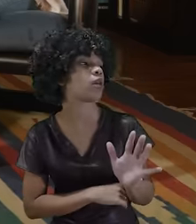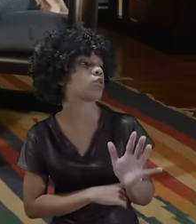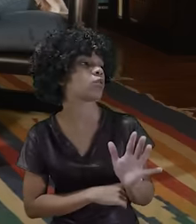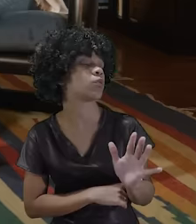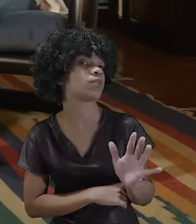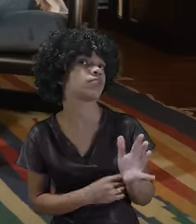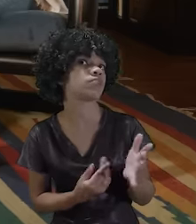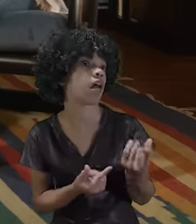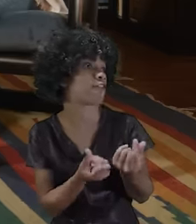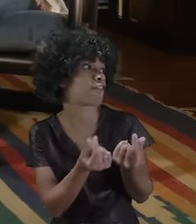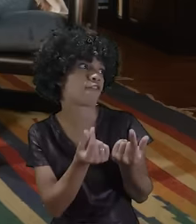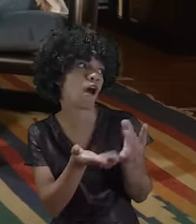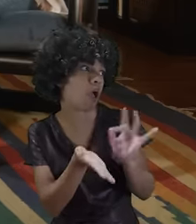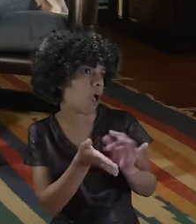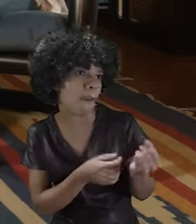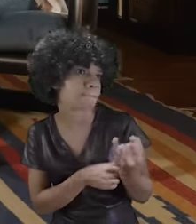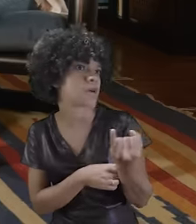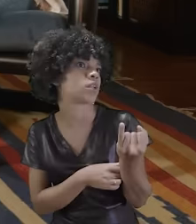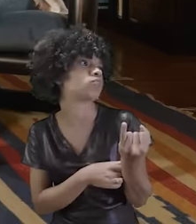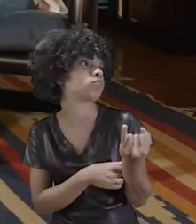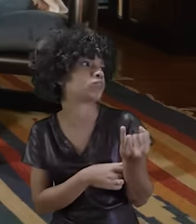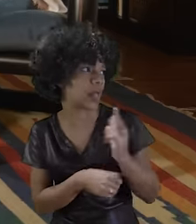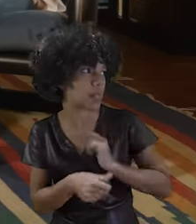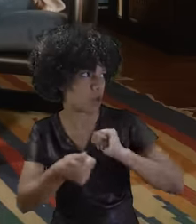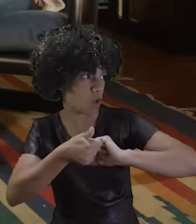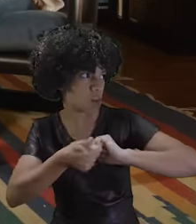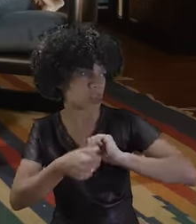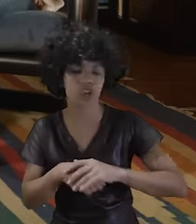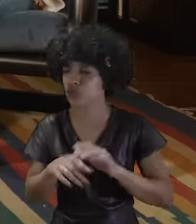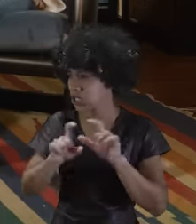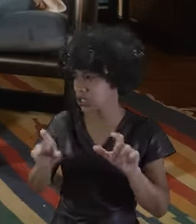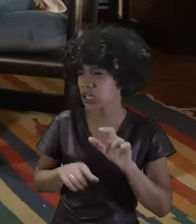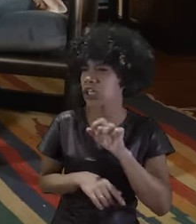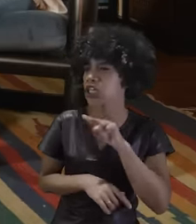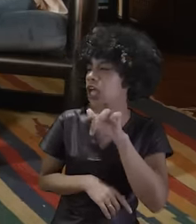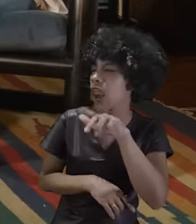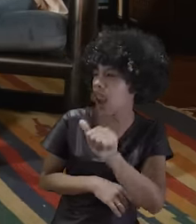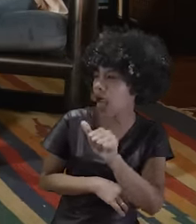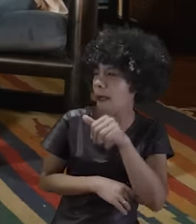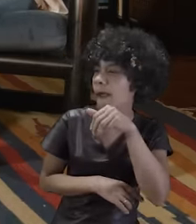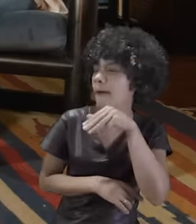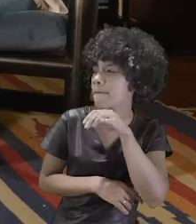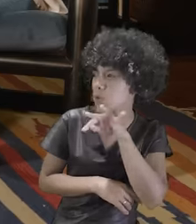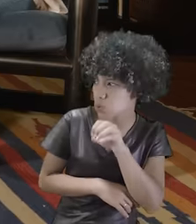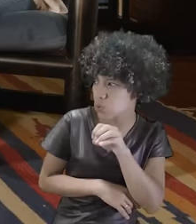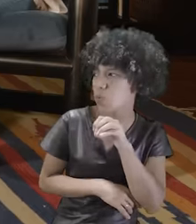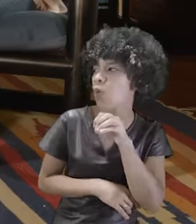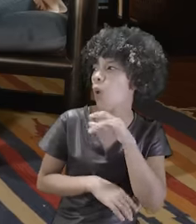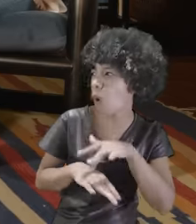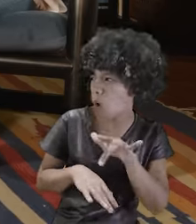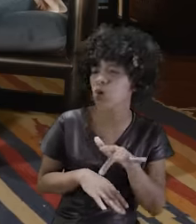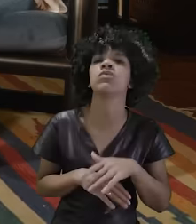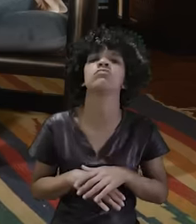e Vale sim sim e lá muito olho o Alan já lá